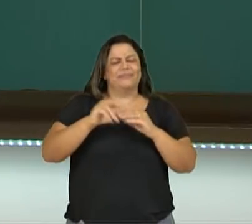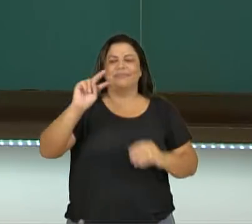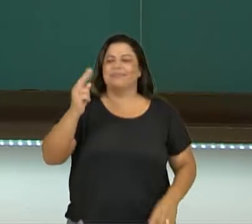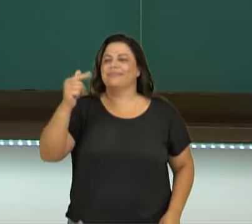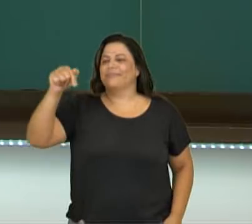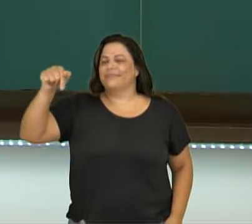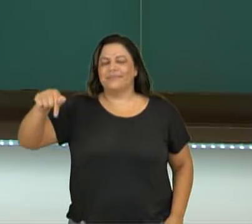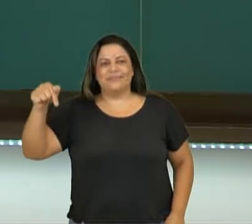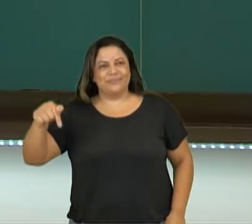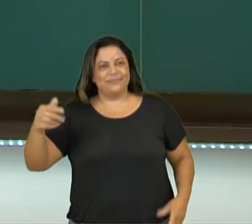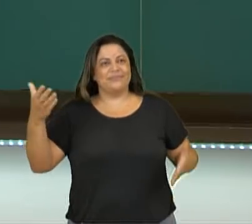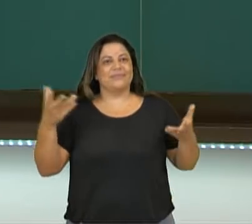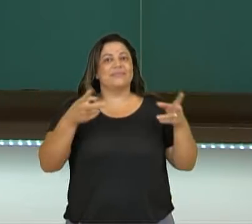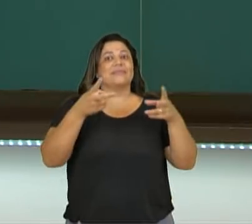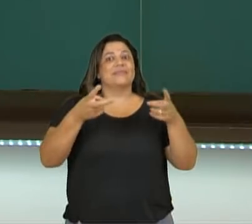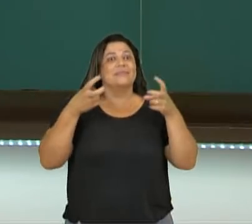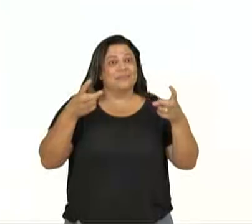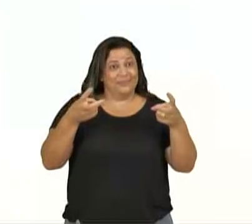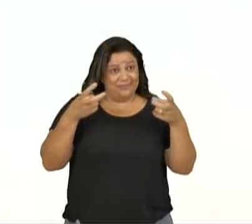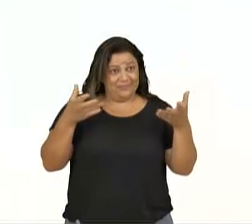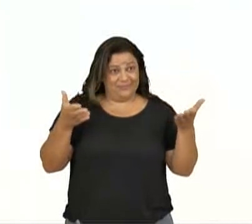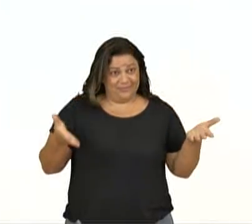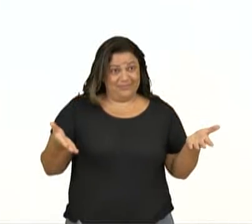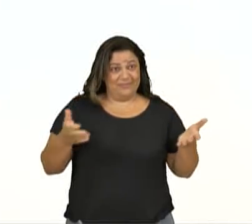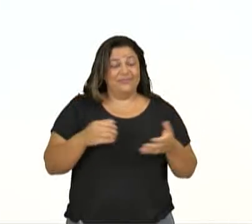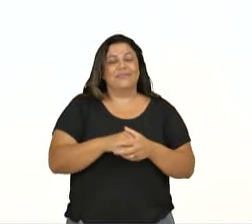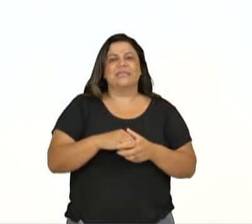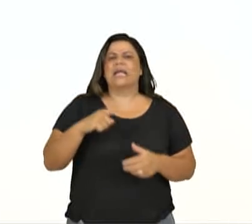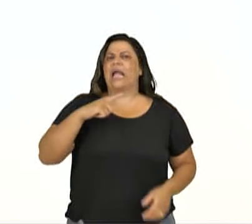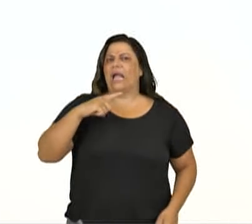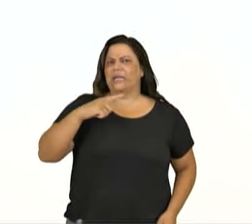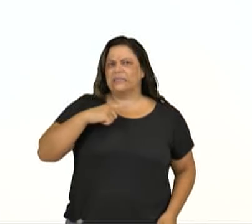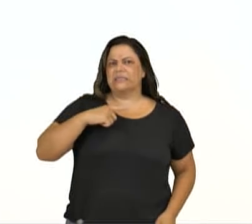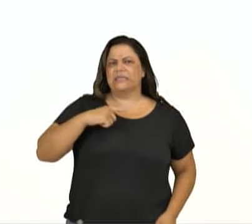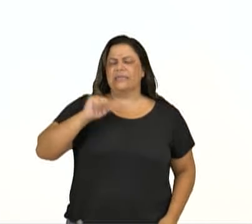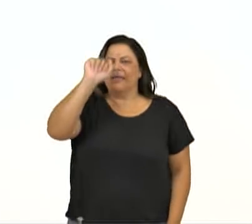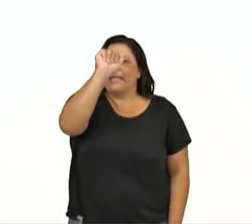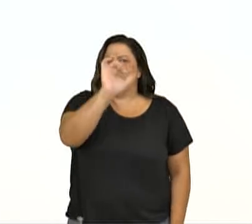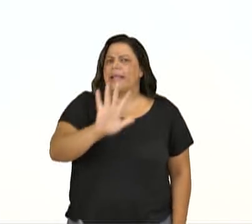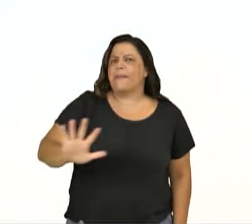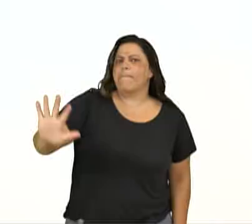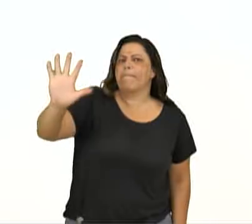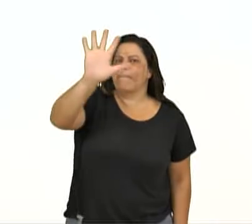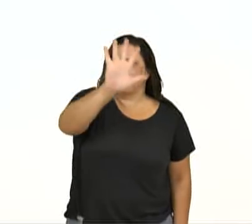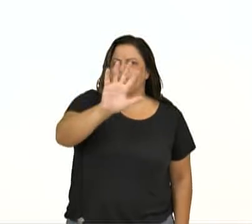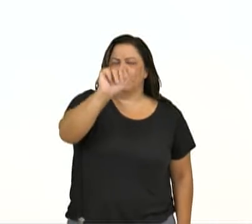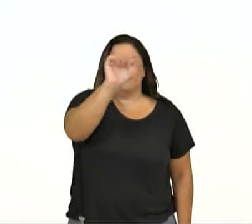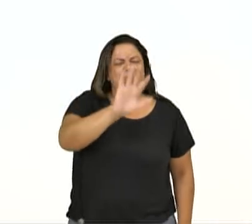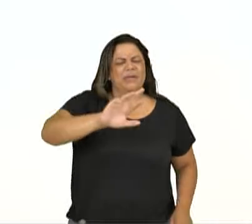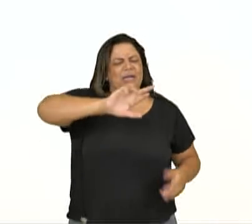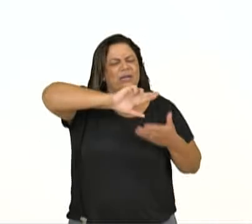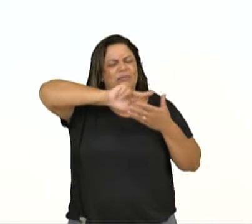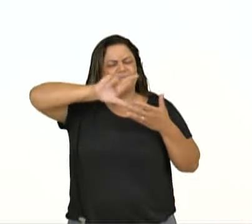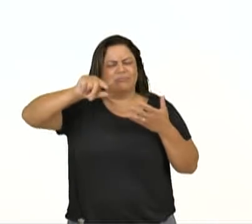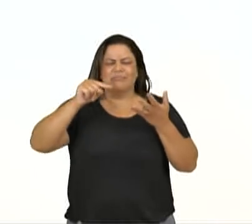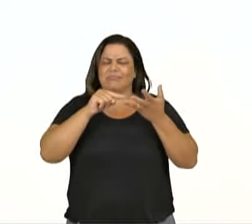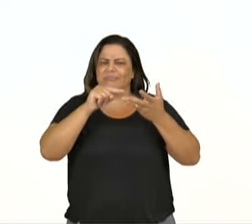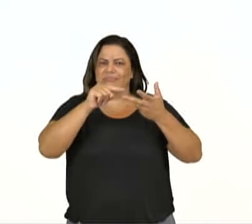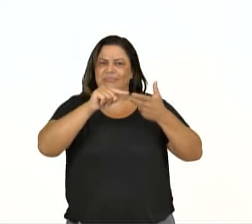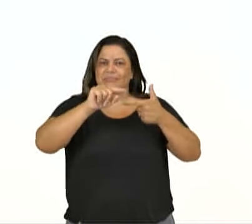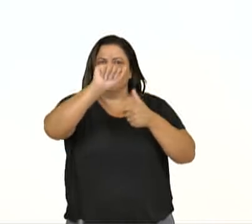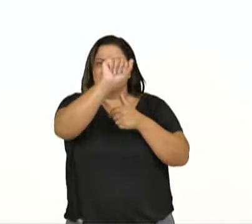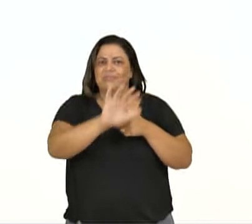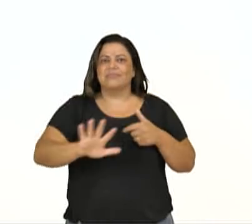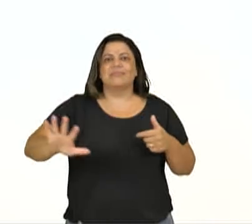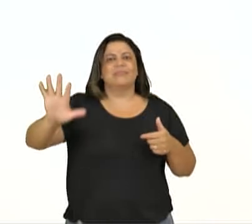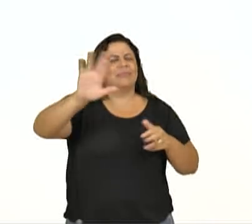Então observem que nós temos a presença de várias imagens que constituem, né, os elementos aqui do